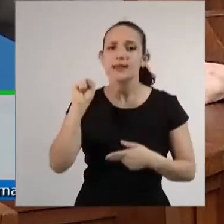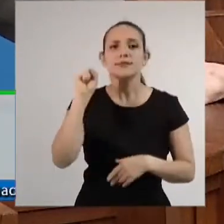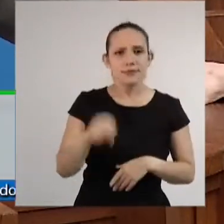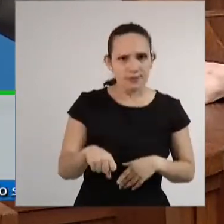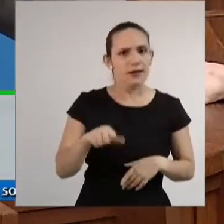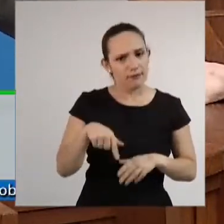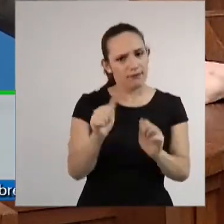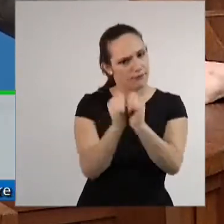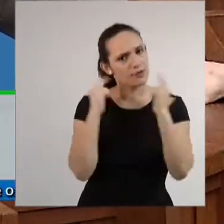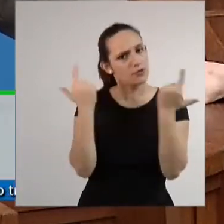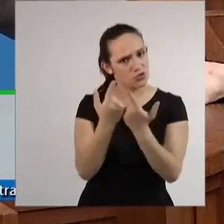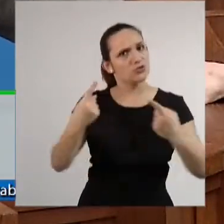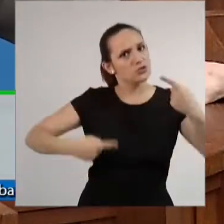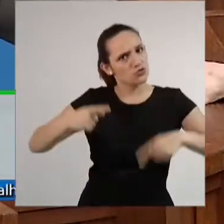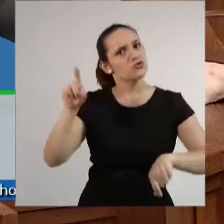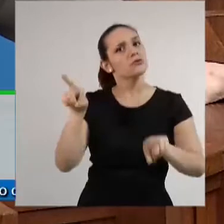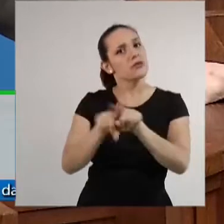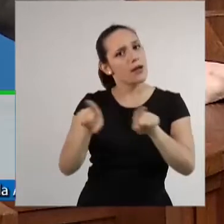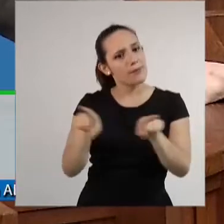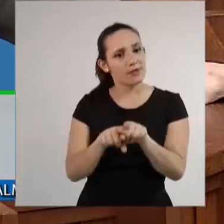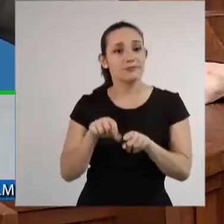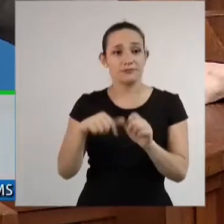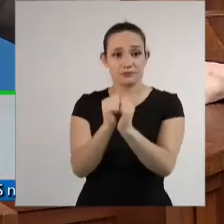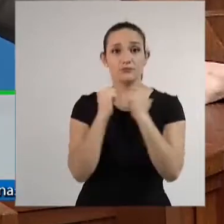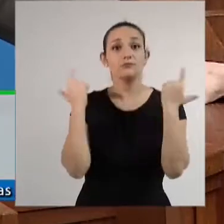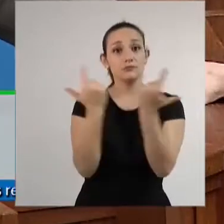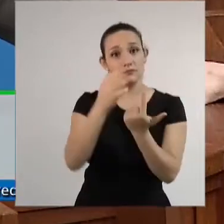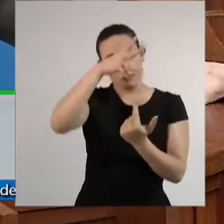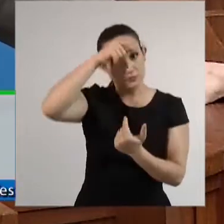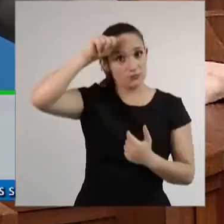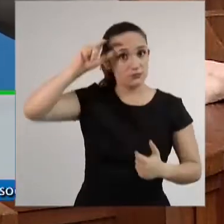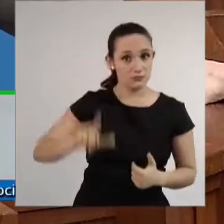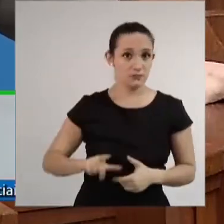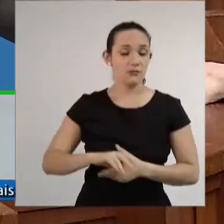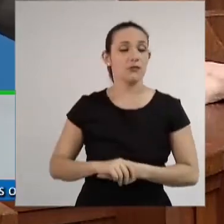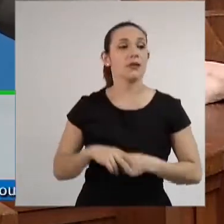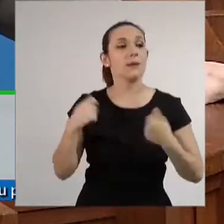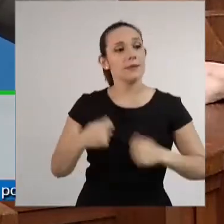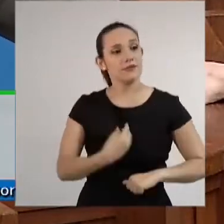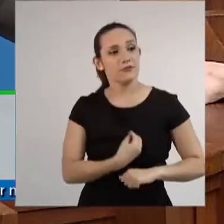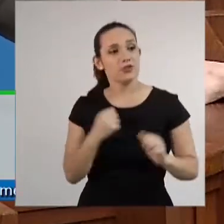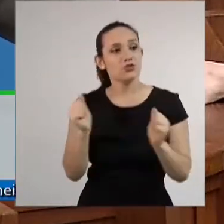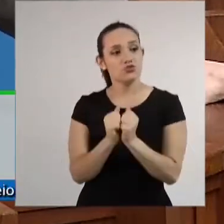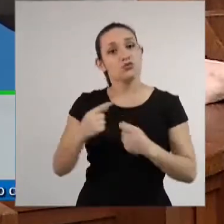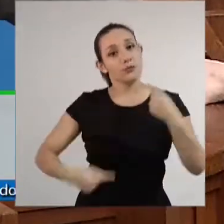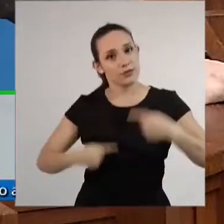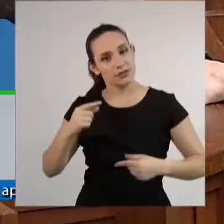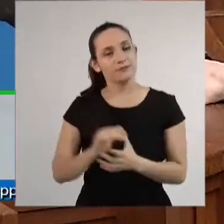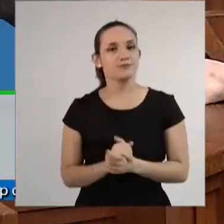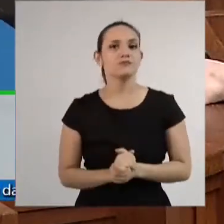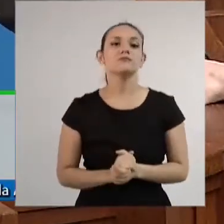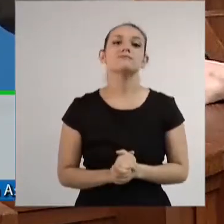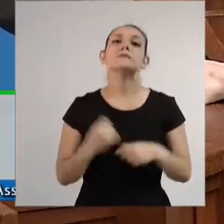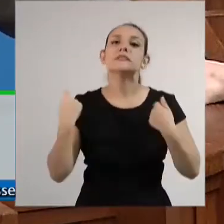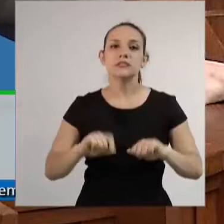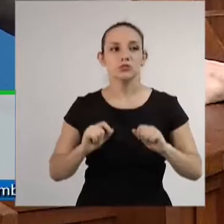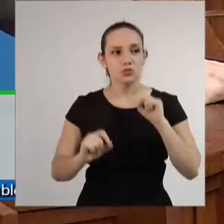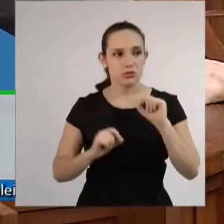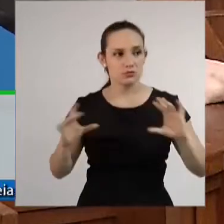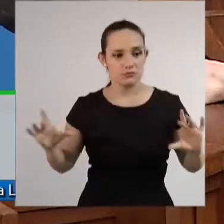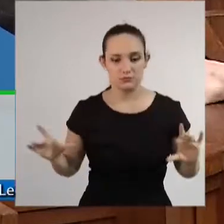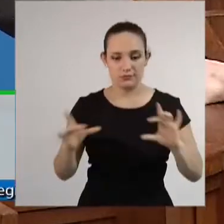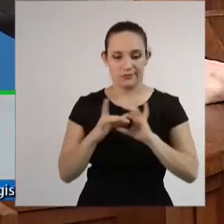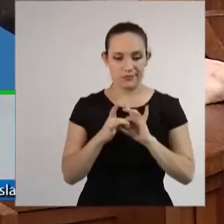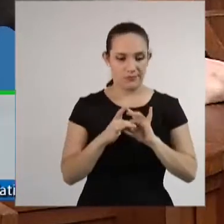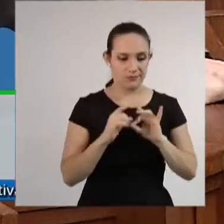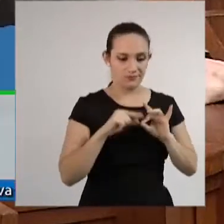essa Casa Legislativa. A Assembleia Legislativa de Mato Grosso do Sul tem que participar desse debate. Nós temos que conciliar um